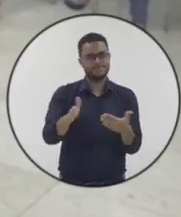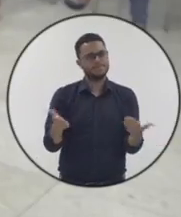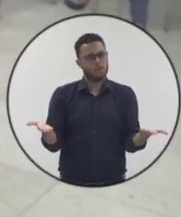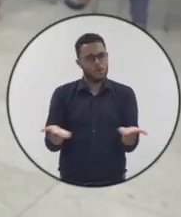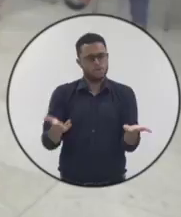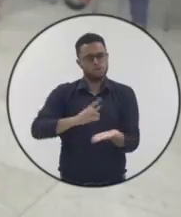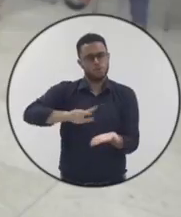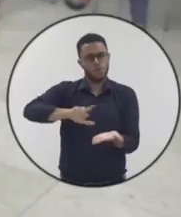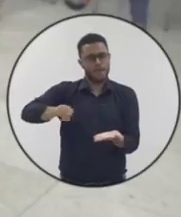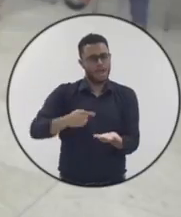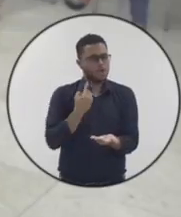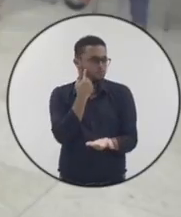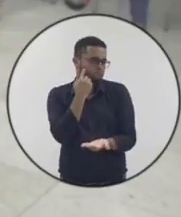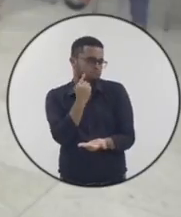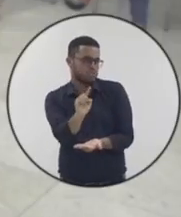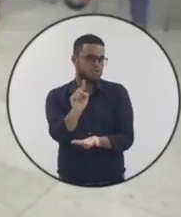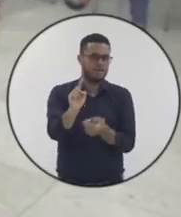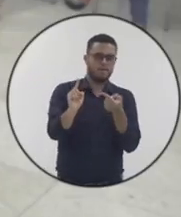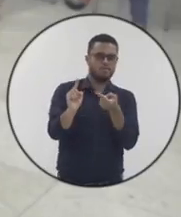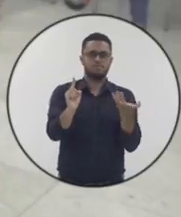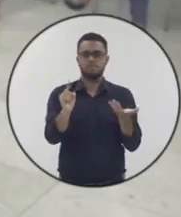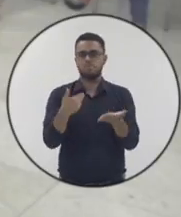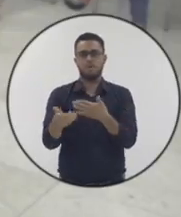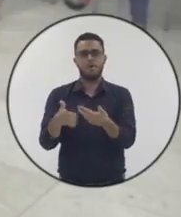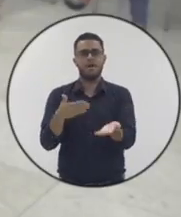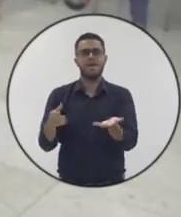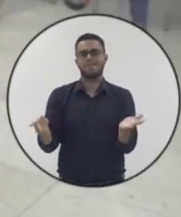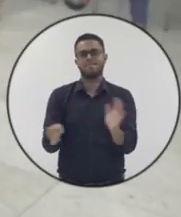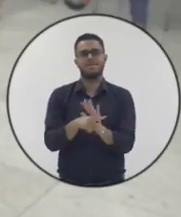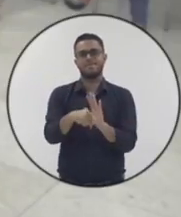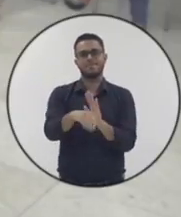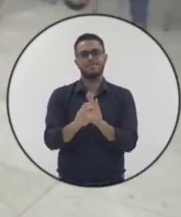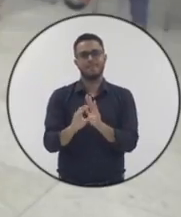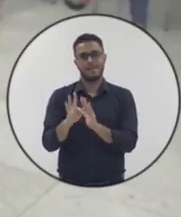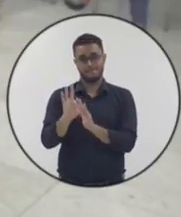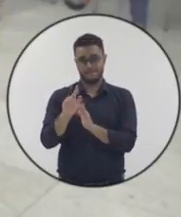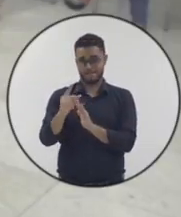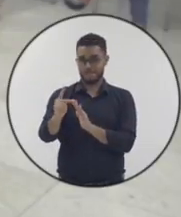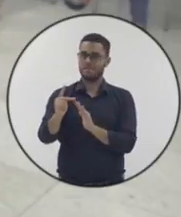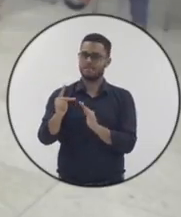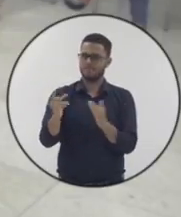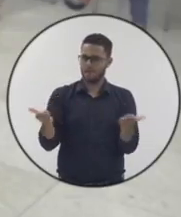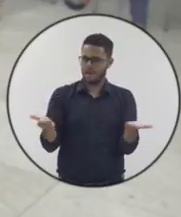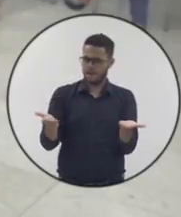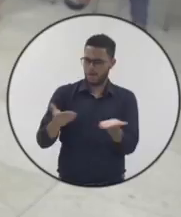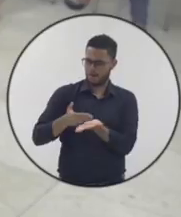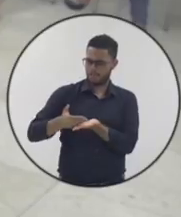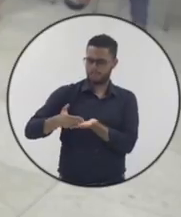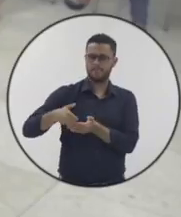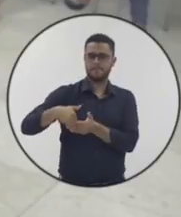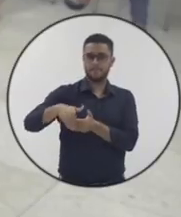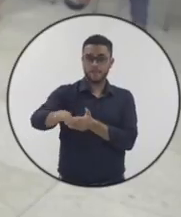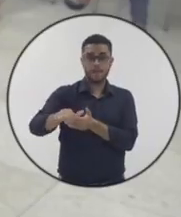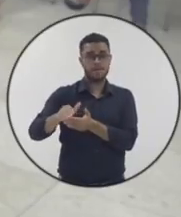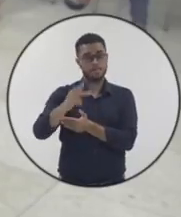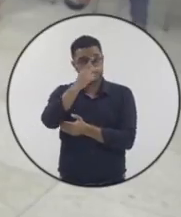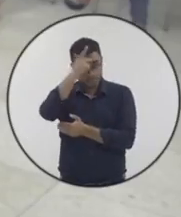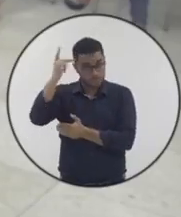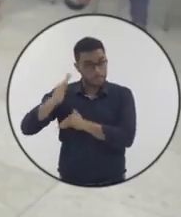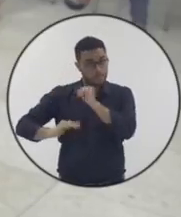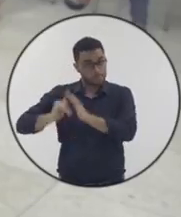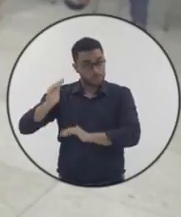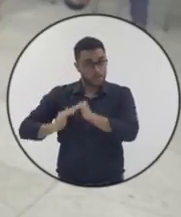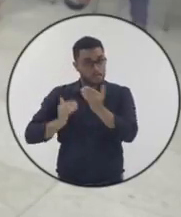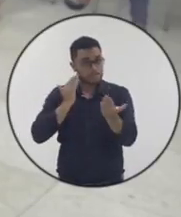da visibilidade trans qualquer para o Conselho Federal de Psicologia, a partir de agora, profissionais da psicologia terão normas